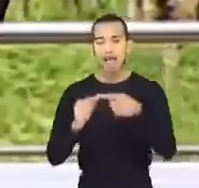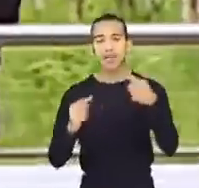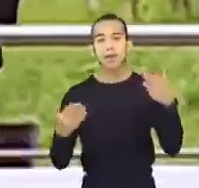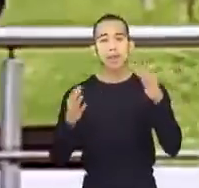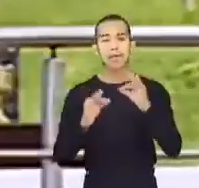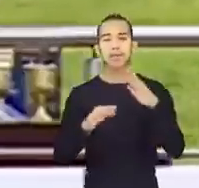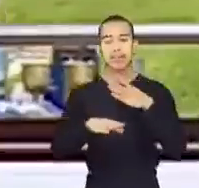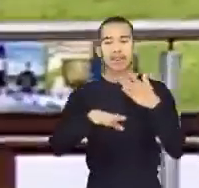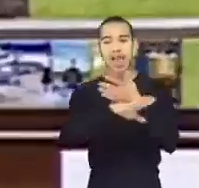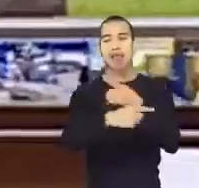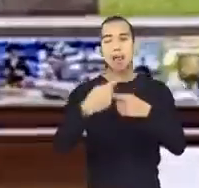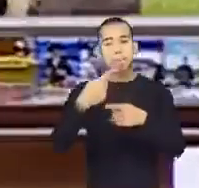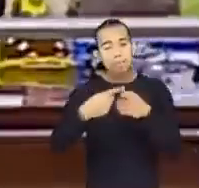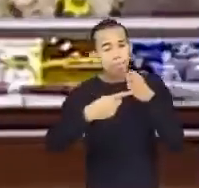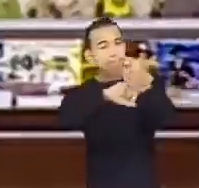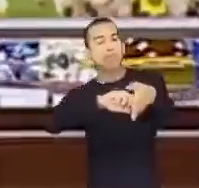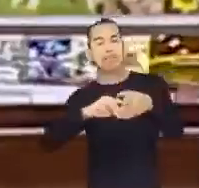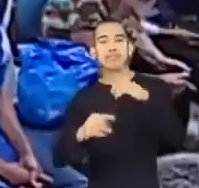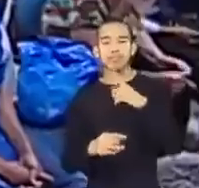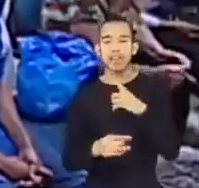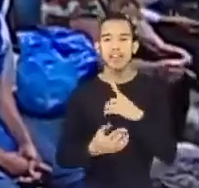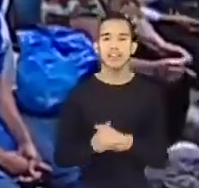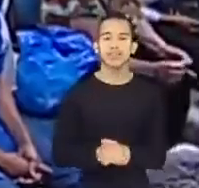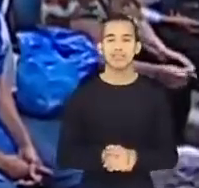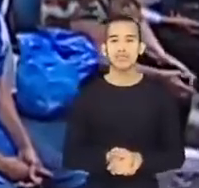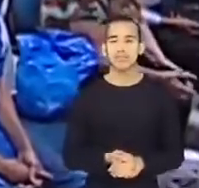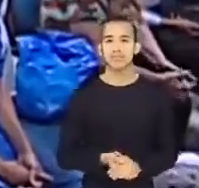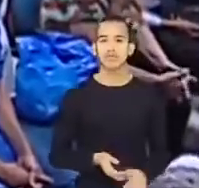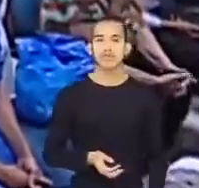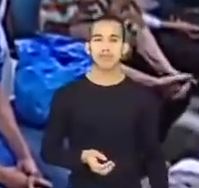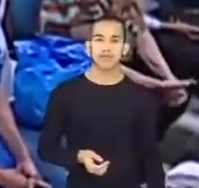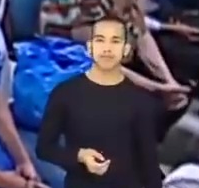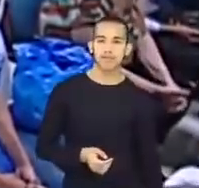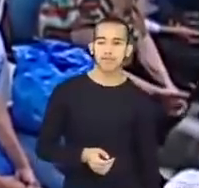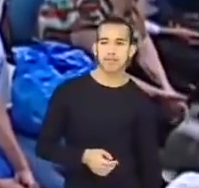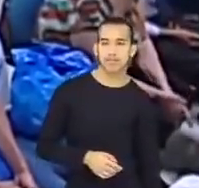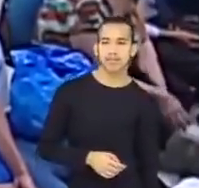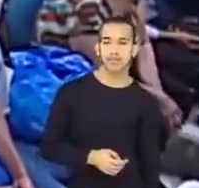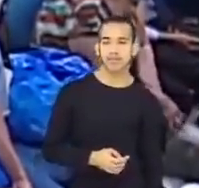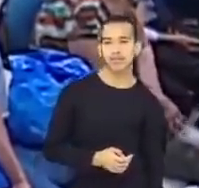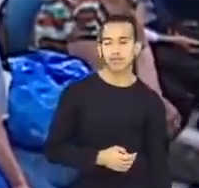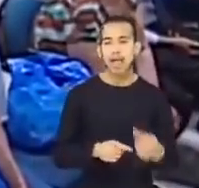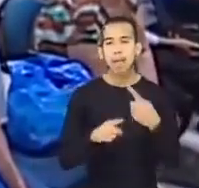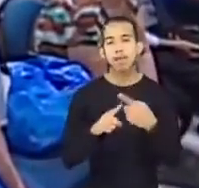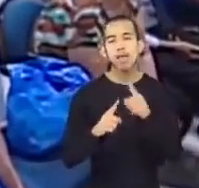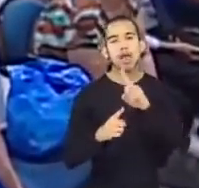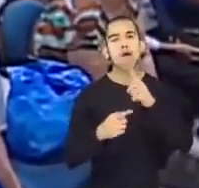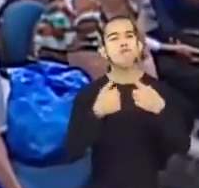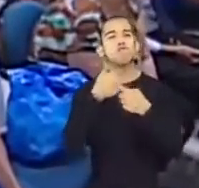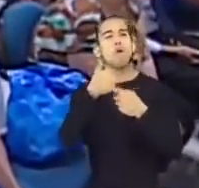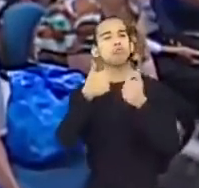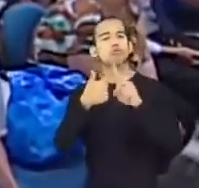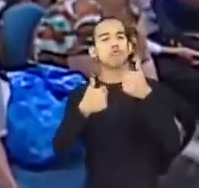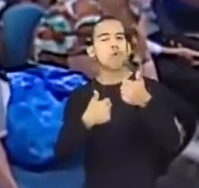motorista invadiu a cancela do pedágio, arrebentou a cancela. Mas não foi para pagar, né? Porque eu sem parar não funcionou. Eu ando por aí. Eu